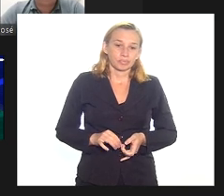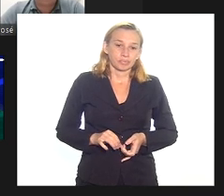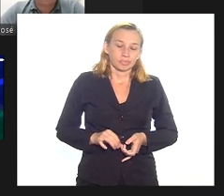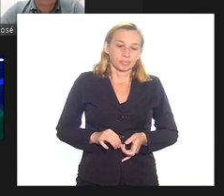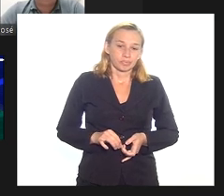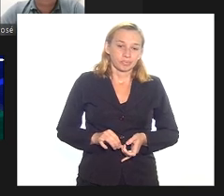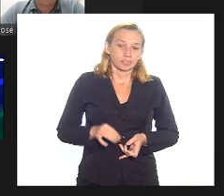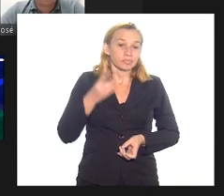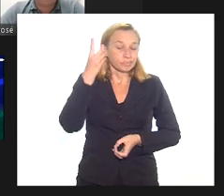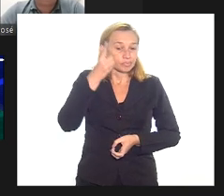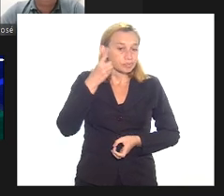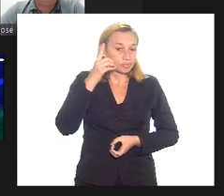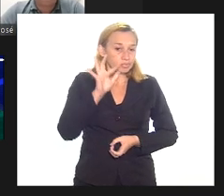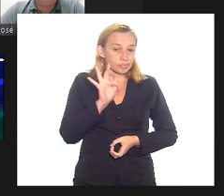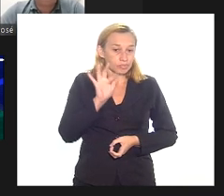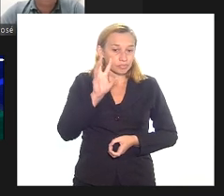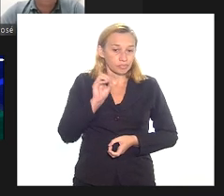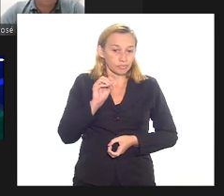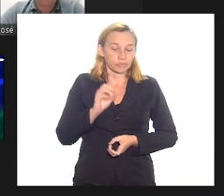Deputado Flávio,